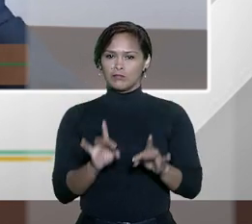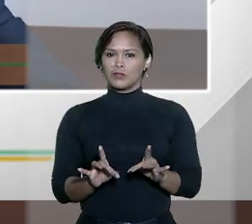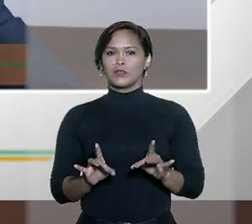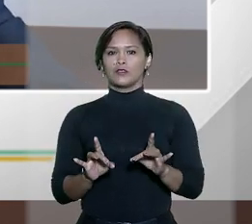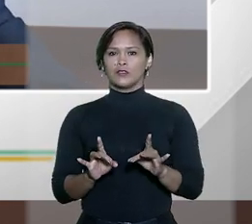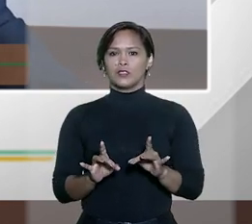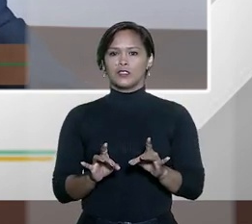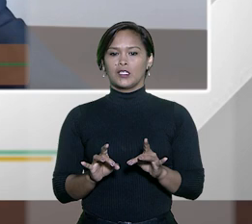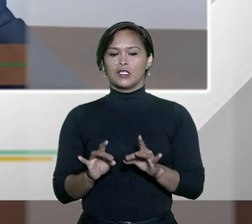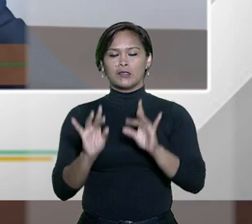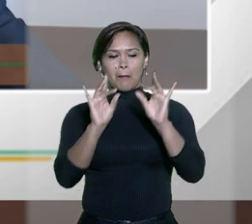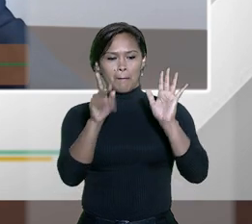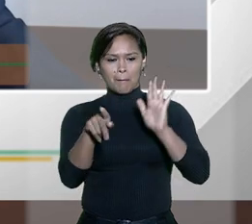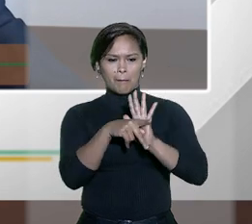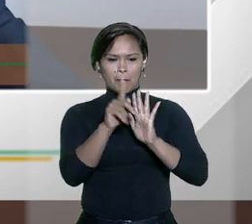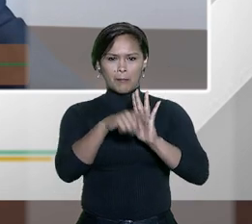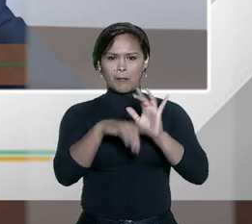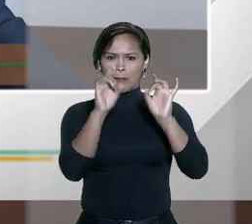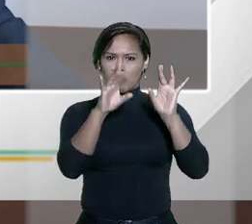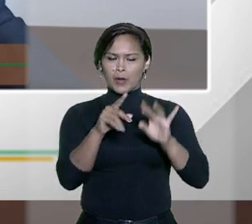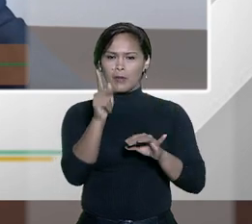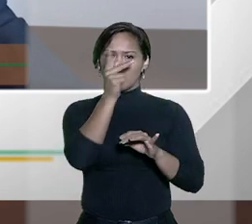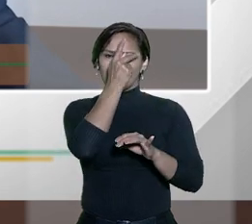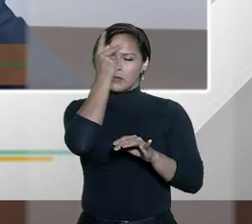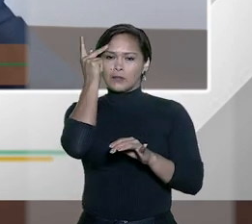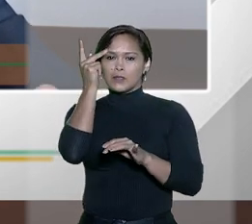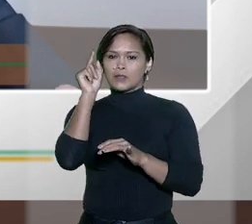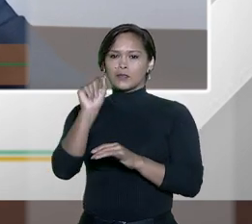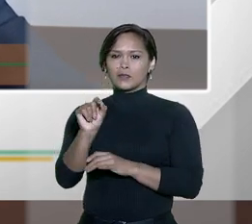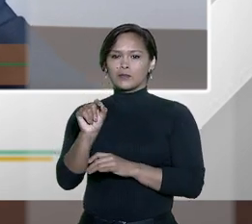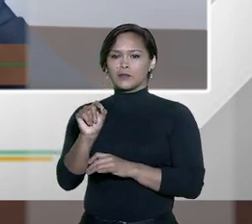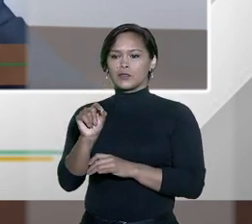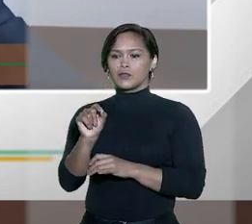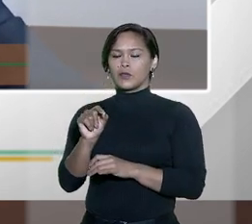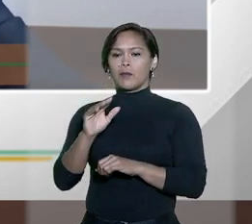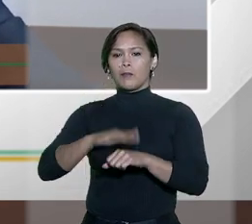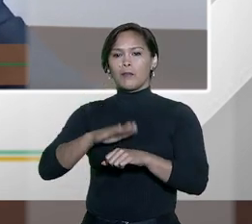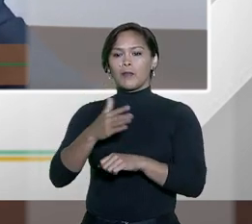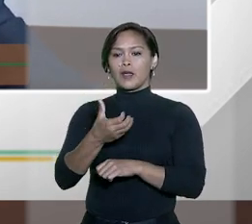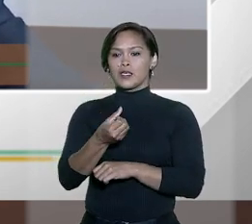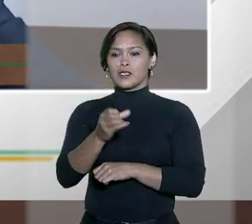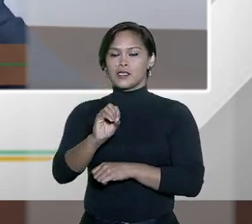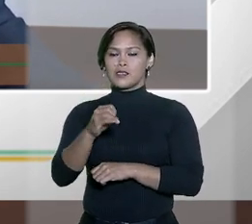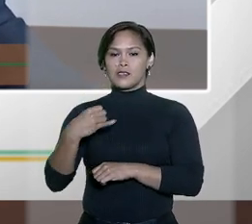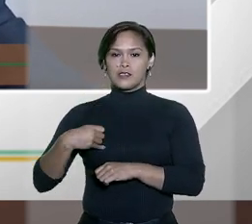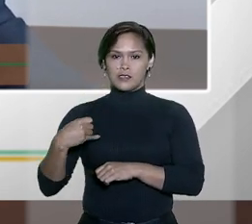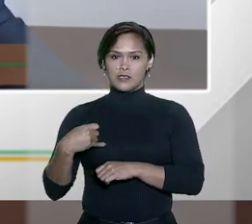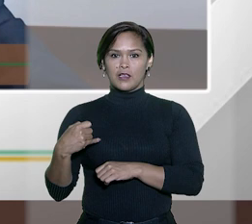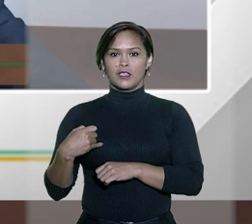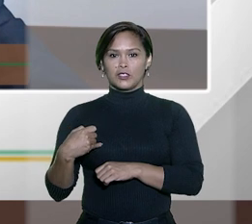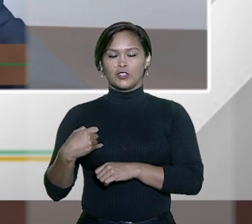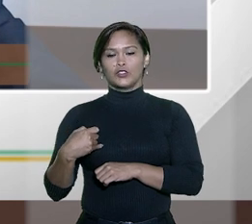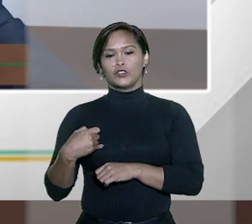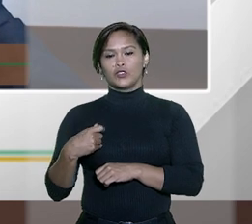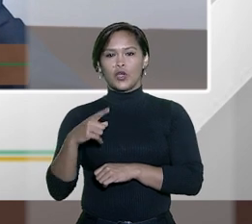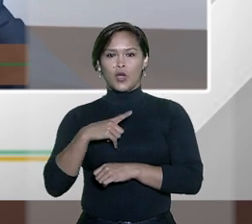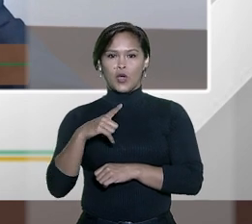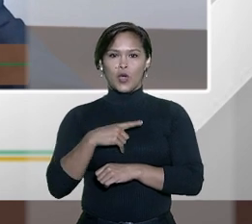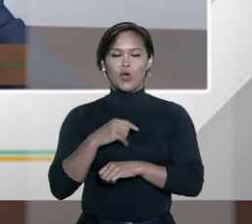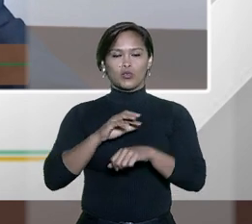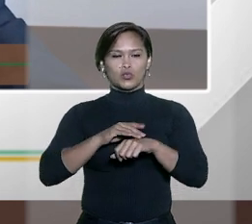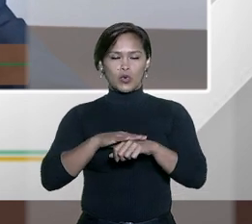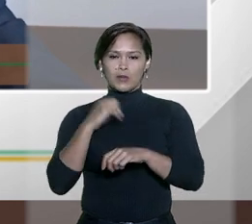preferência, especificamente para as pessoas com mais de 60 anos de idade ou portadores de